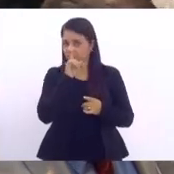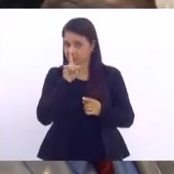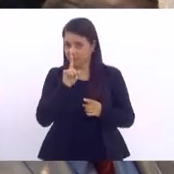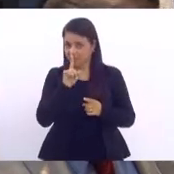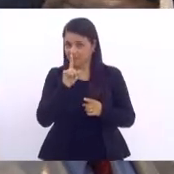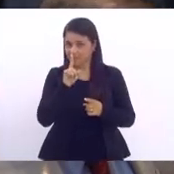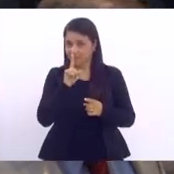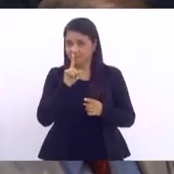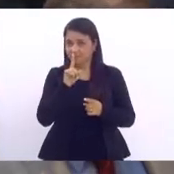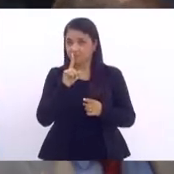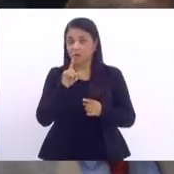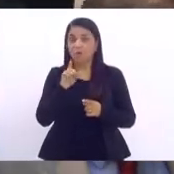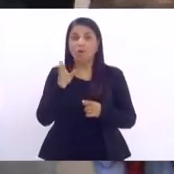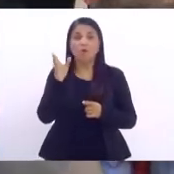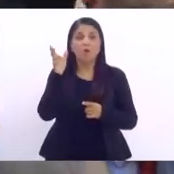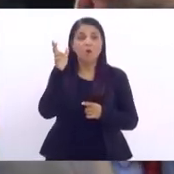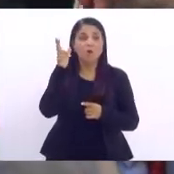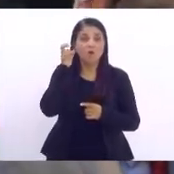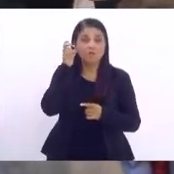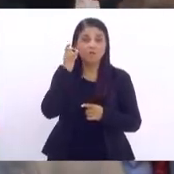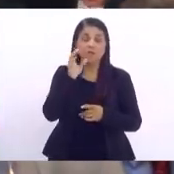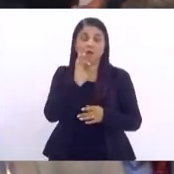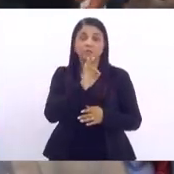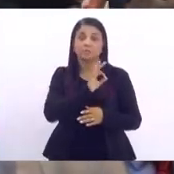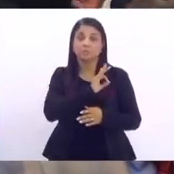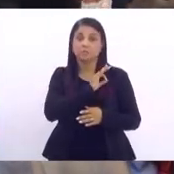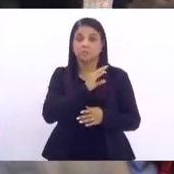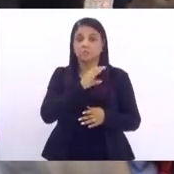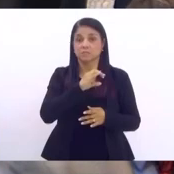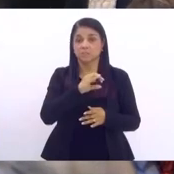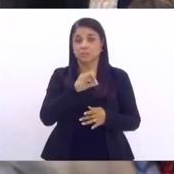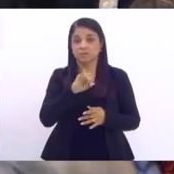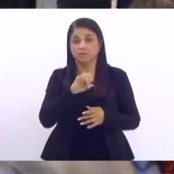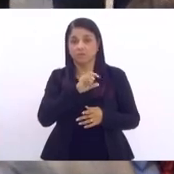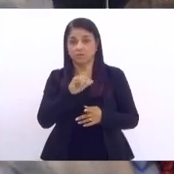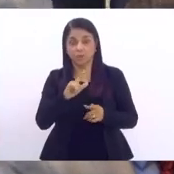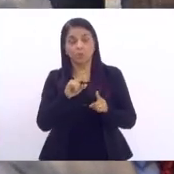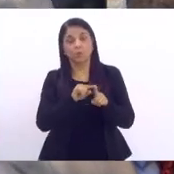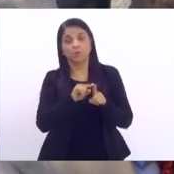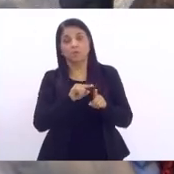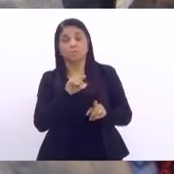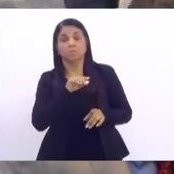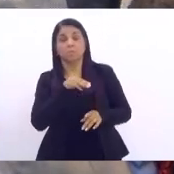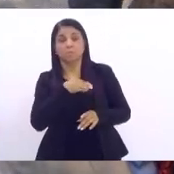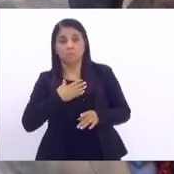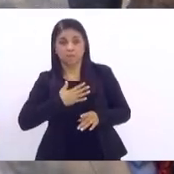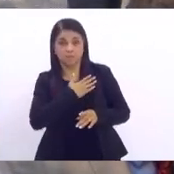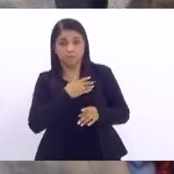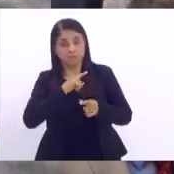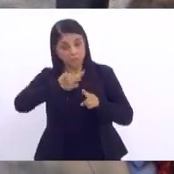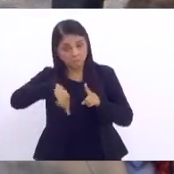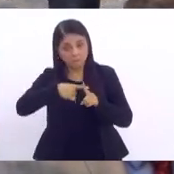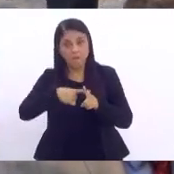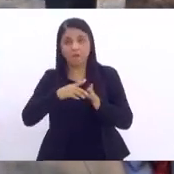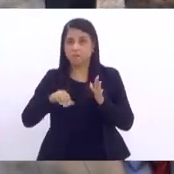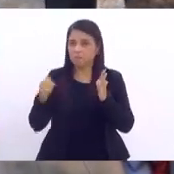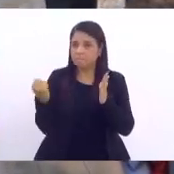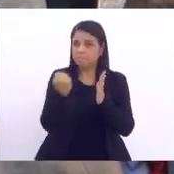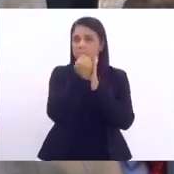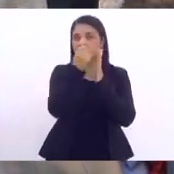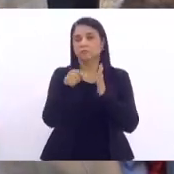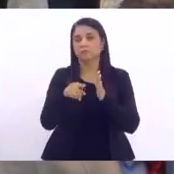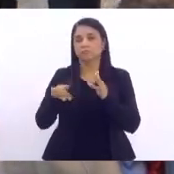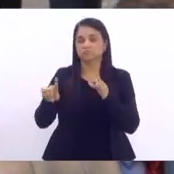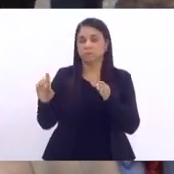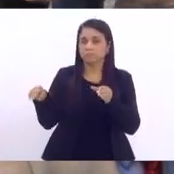que significa o impacto de mais um figura, de mais uma instituição para um recurso que,